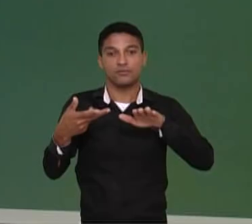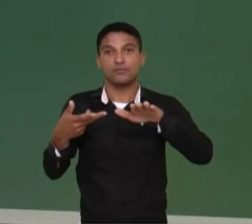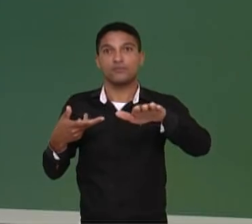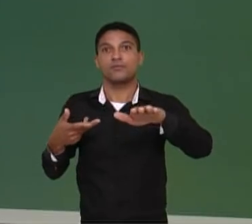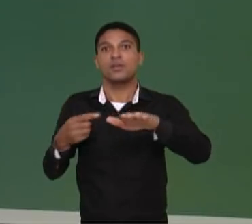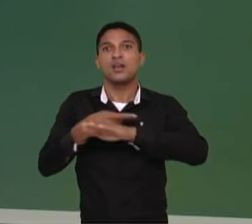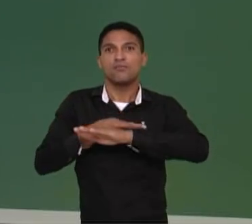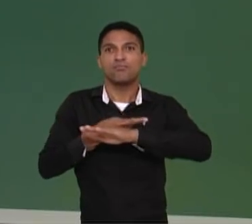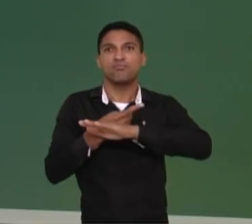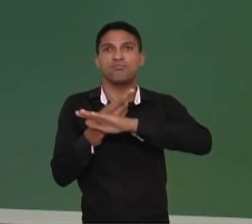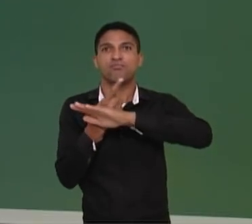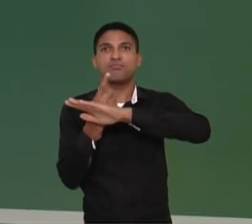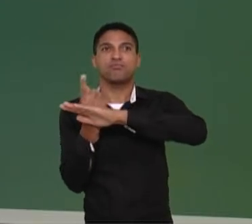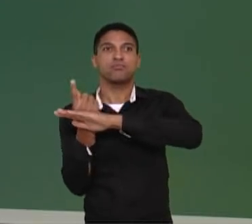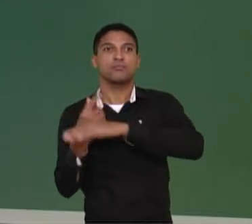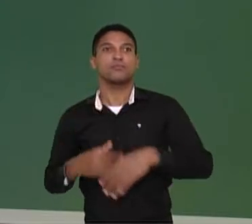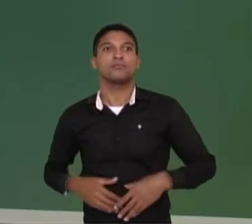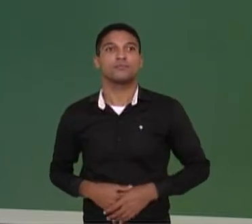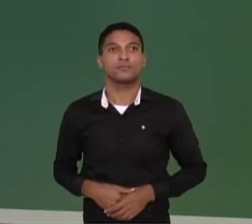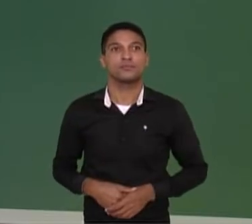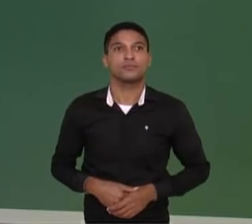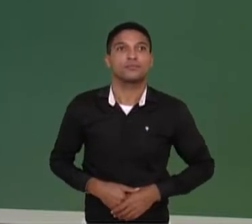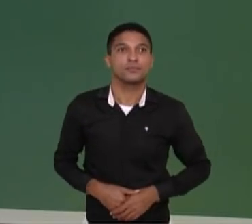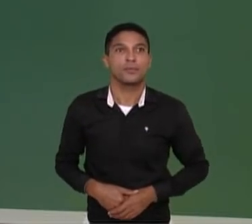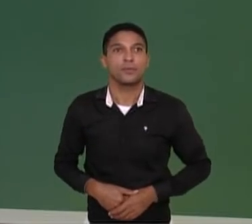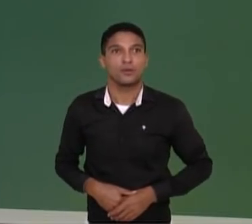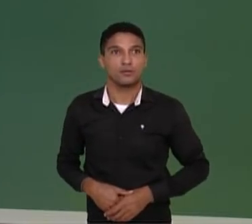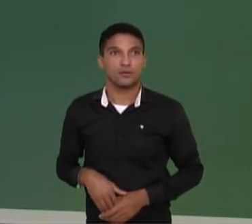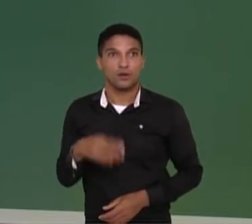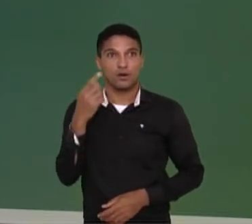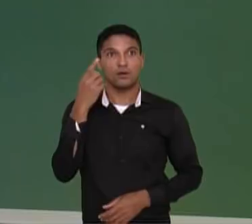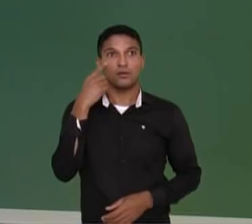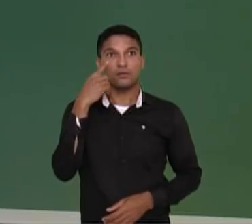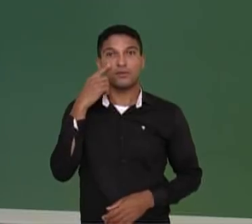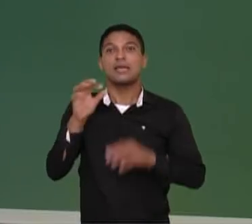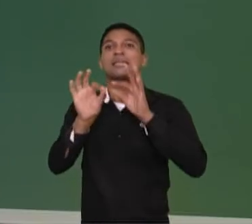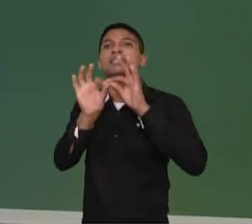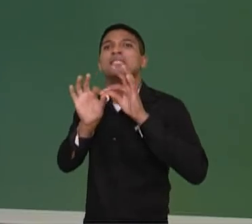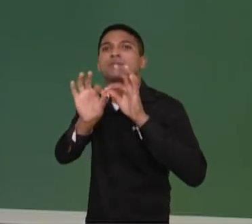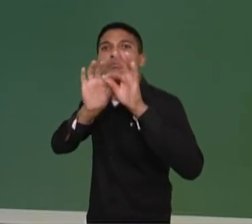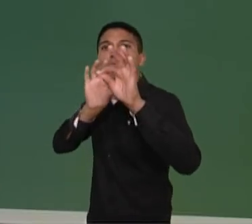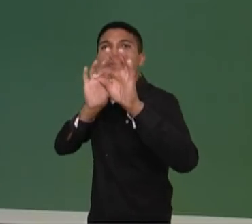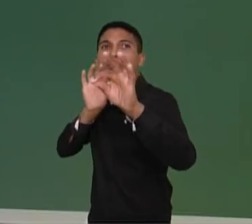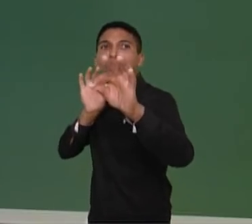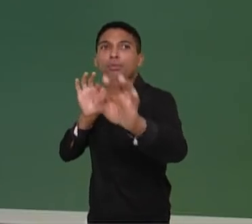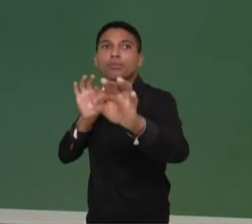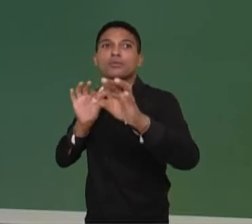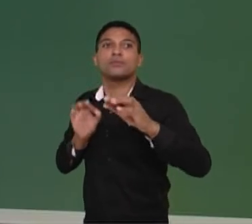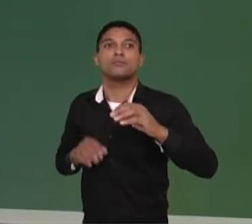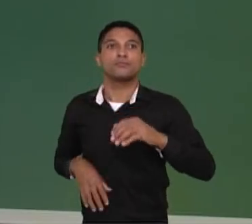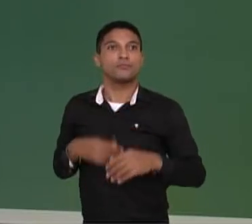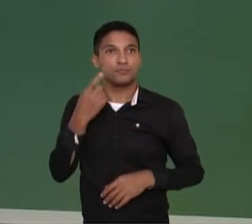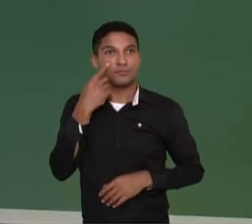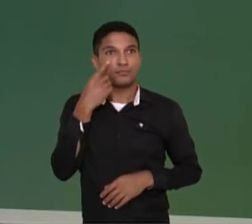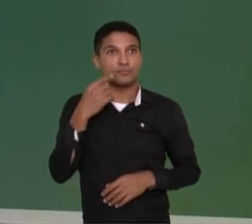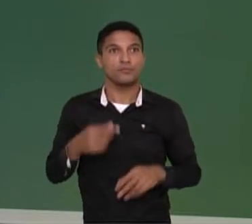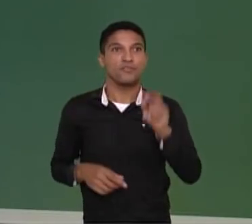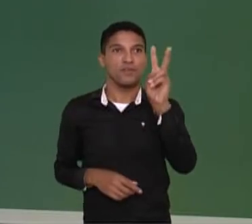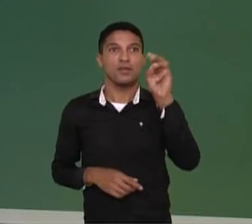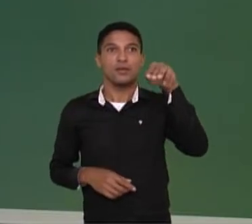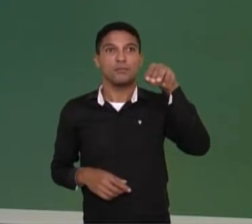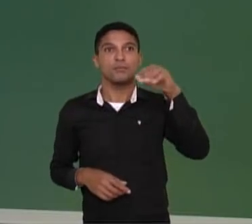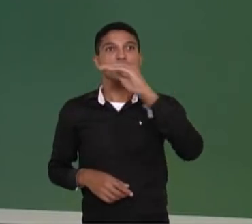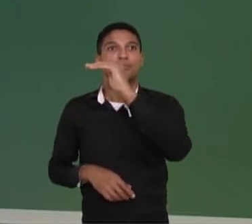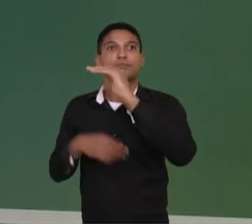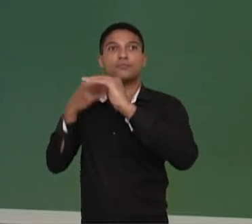precisa? 260. O tempo é o que a gente vai determinar aqui e ele